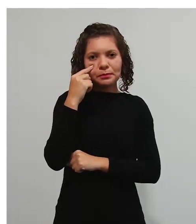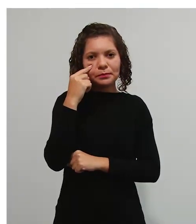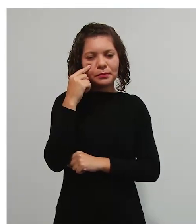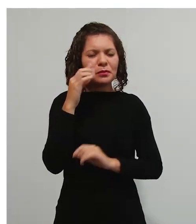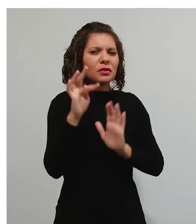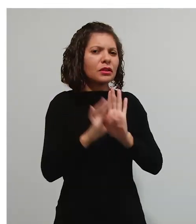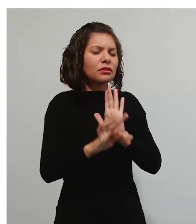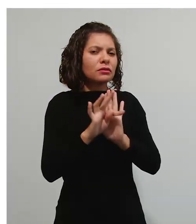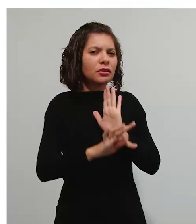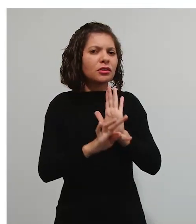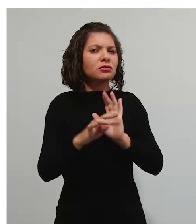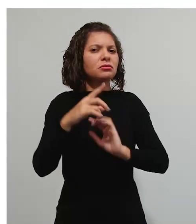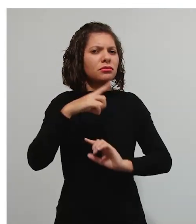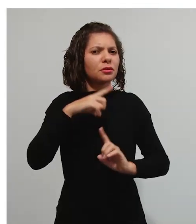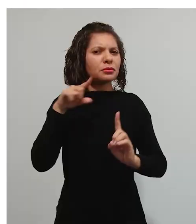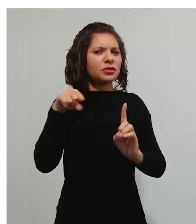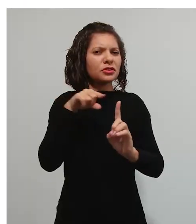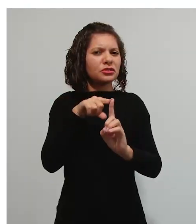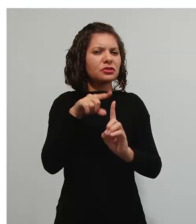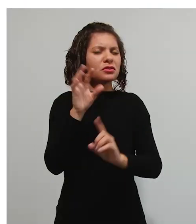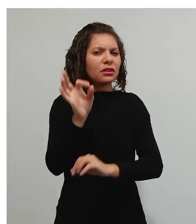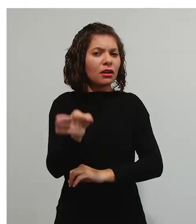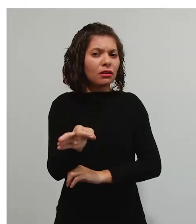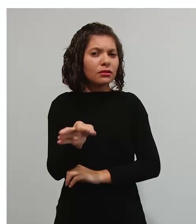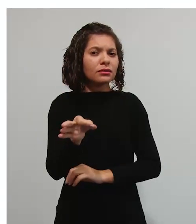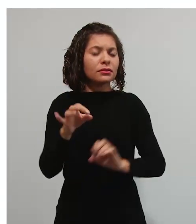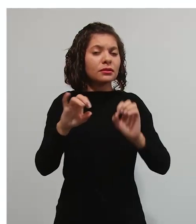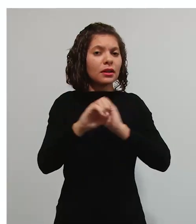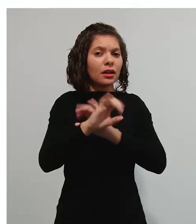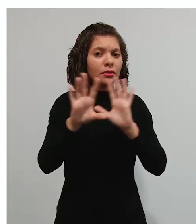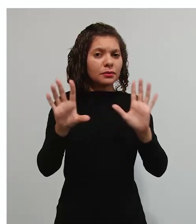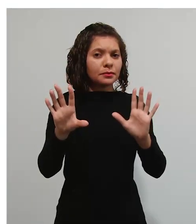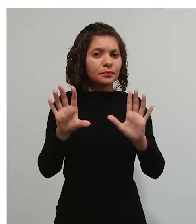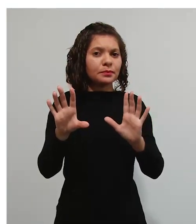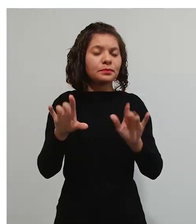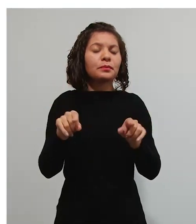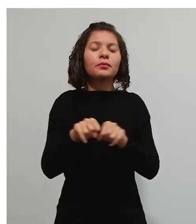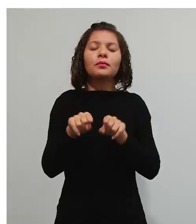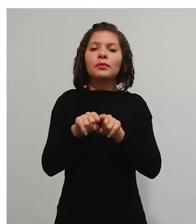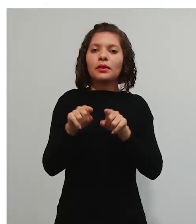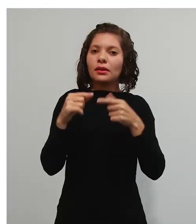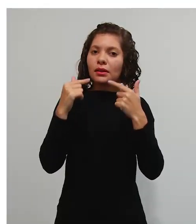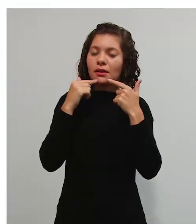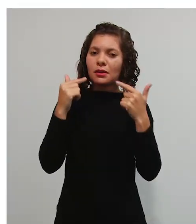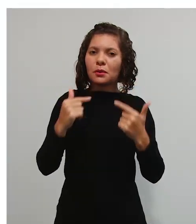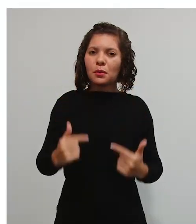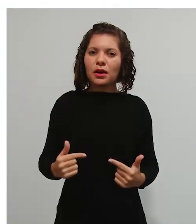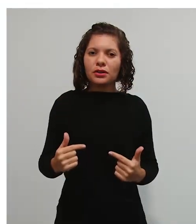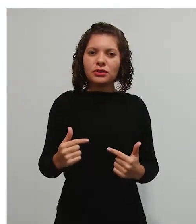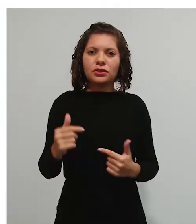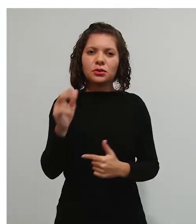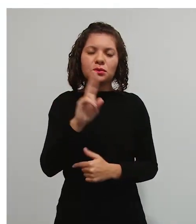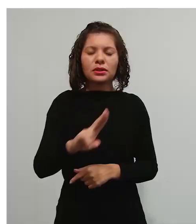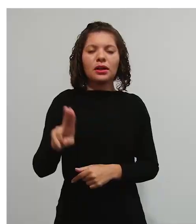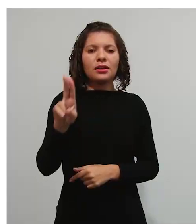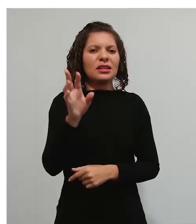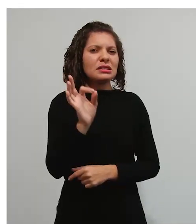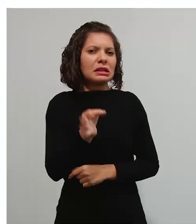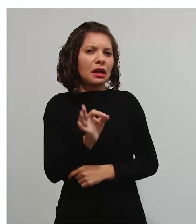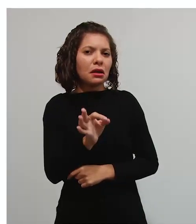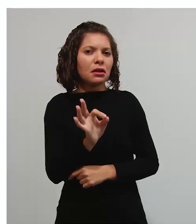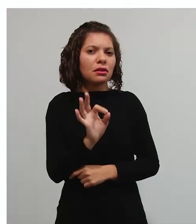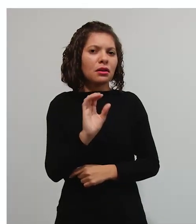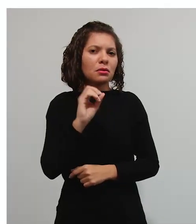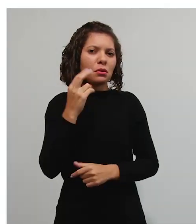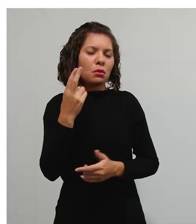texto cumpre com o objetivo pelo qual foi elaborado, se a linguagem utilizada está adequada